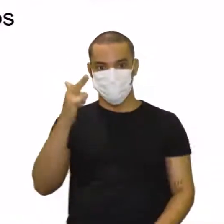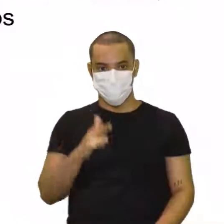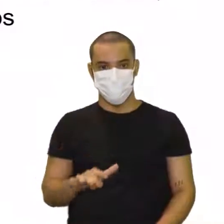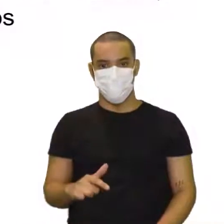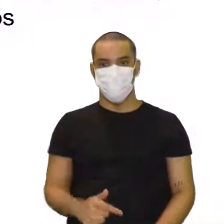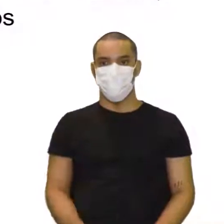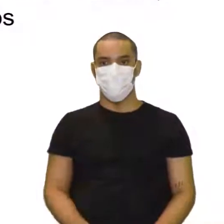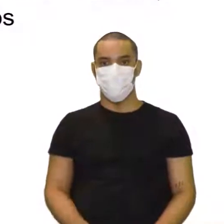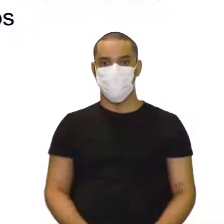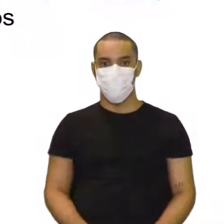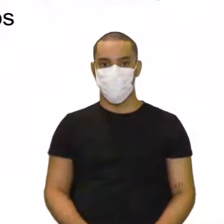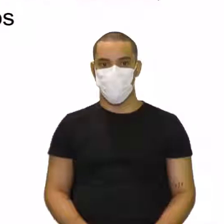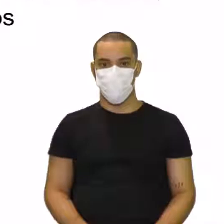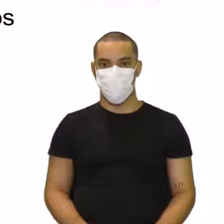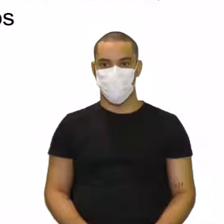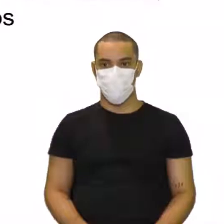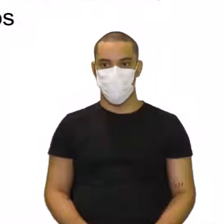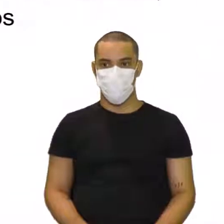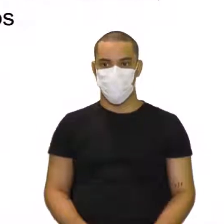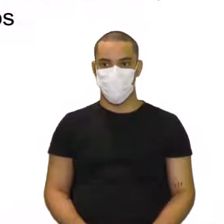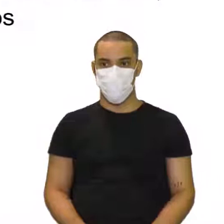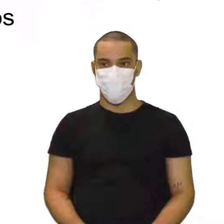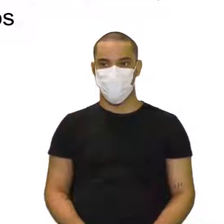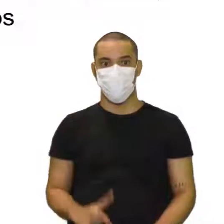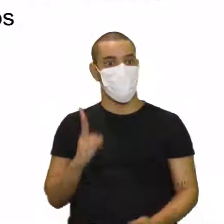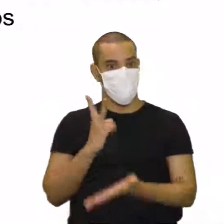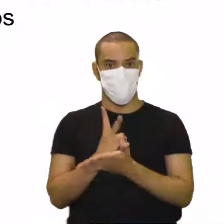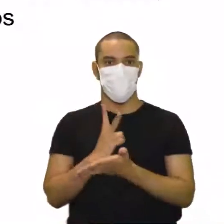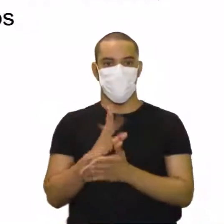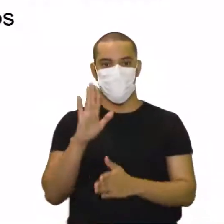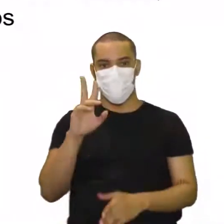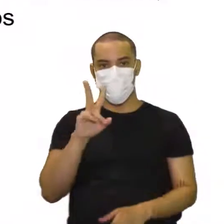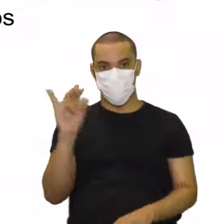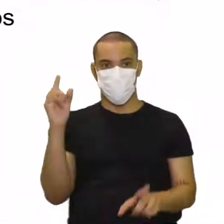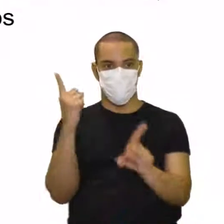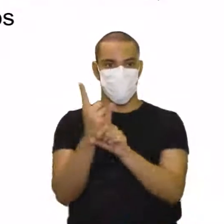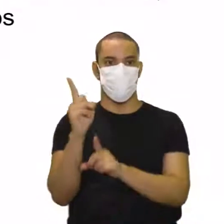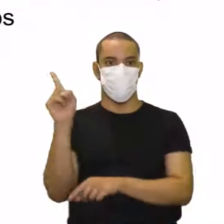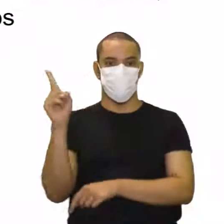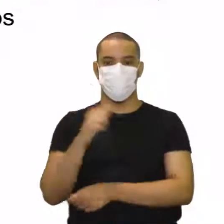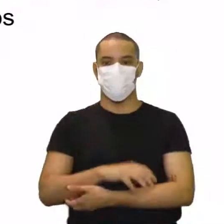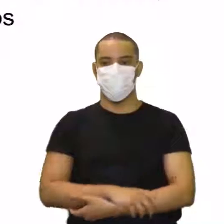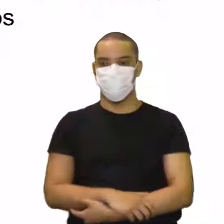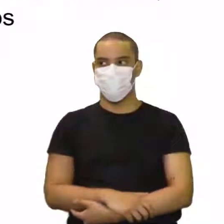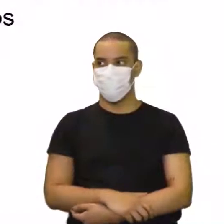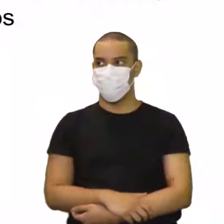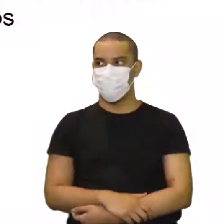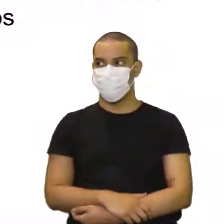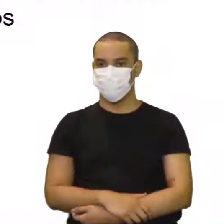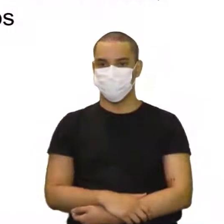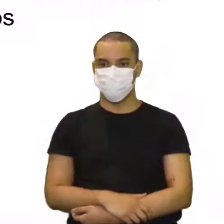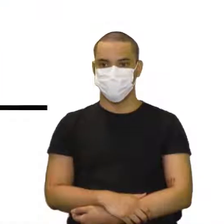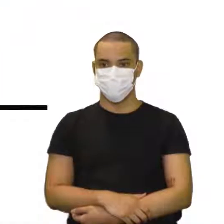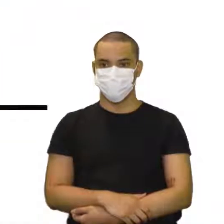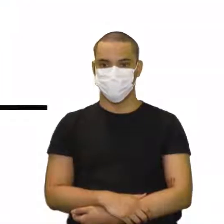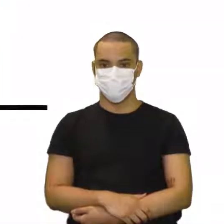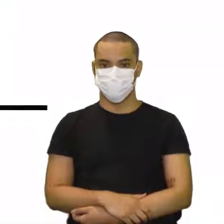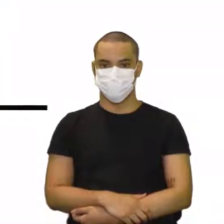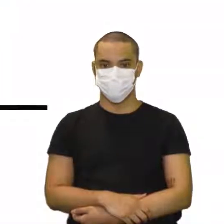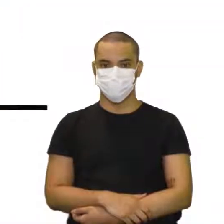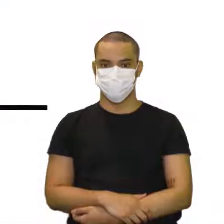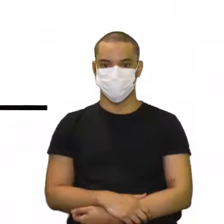substituição. Mas se você quiser grifar aí, ó, você já sabe onde vai encontrar. Beleza?